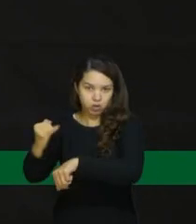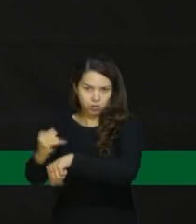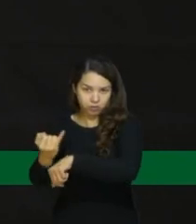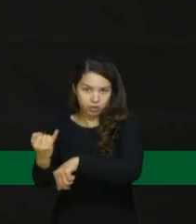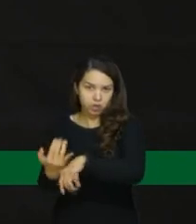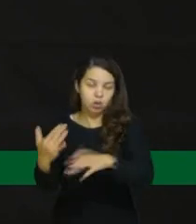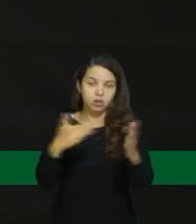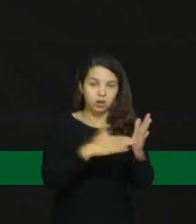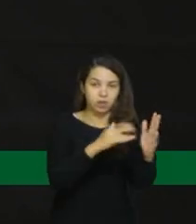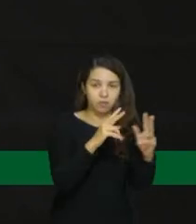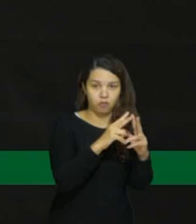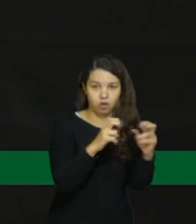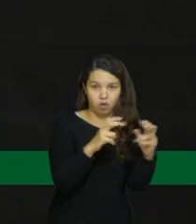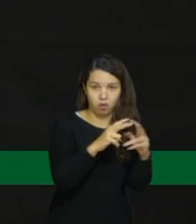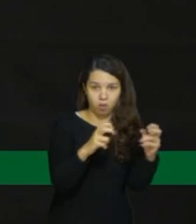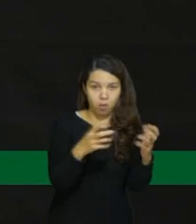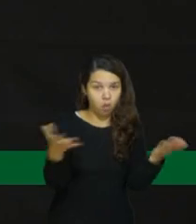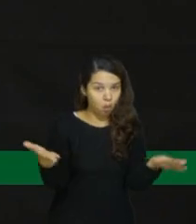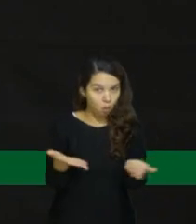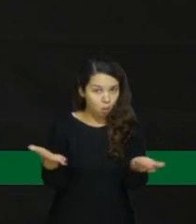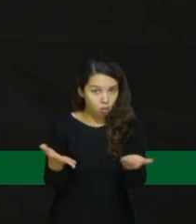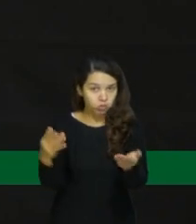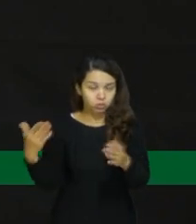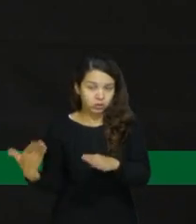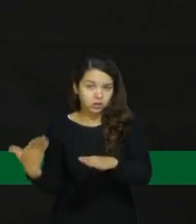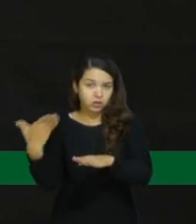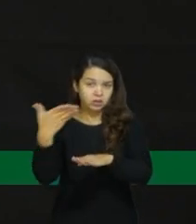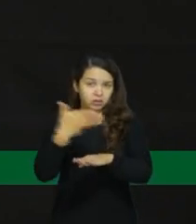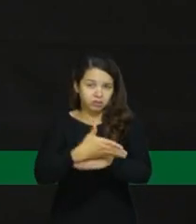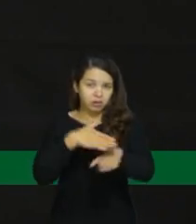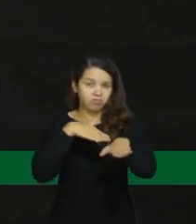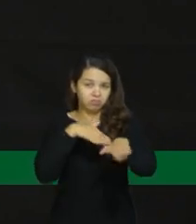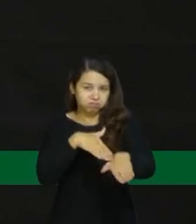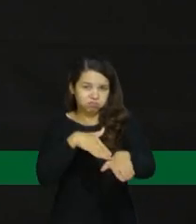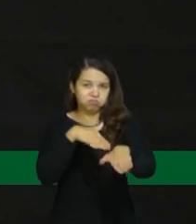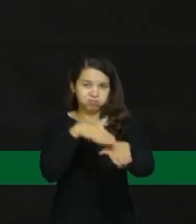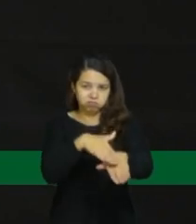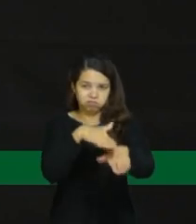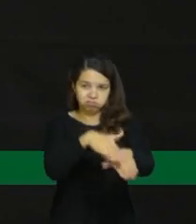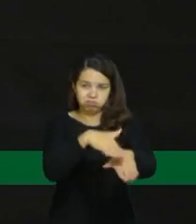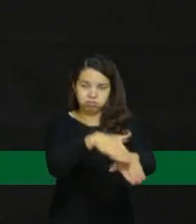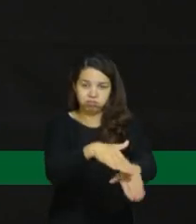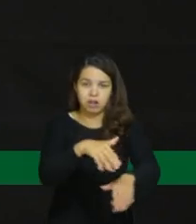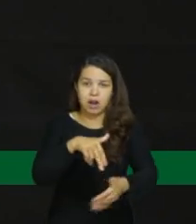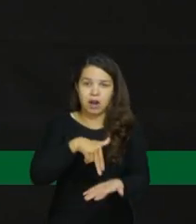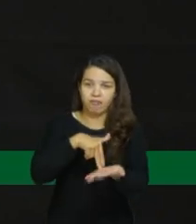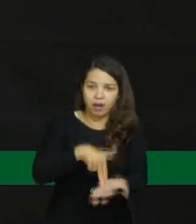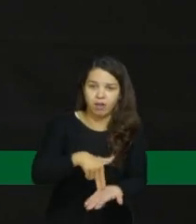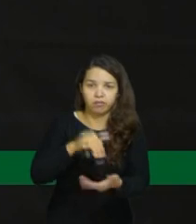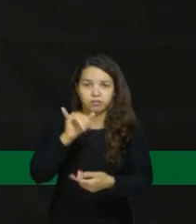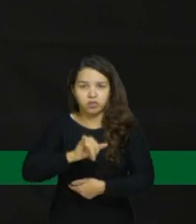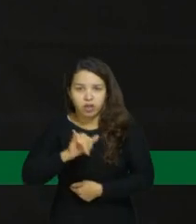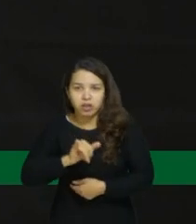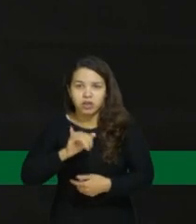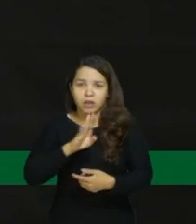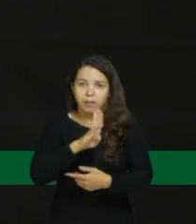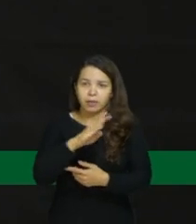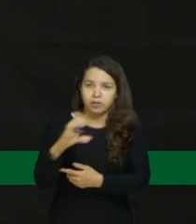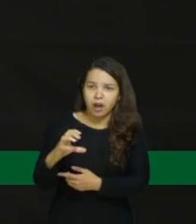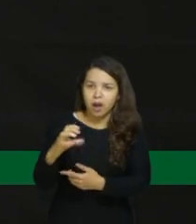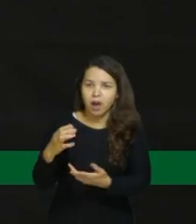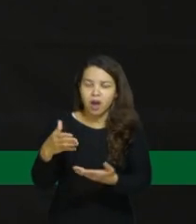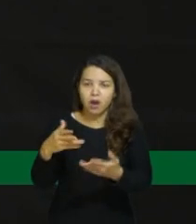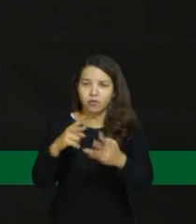Florianópolis. Hoje em dia, você para em vários gargalos que tem, navegantes, Itajaí, Balneário Camboriú, entrada